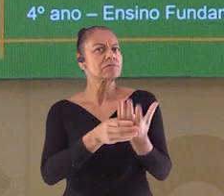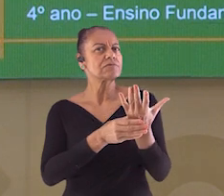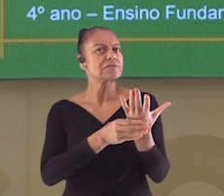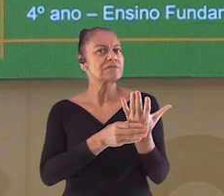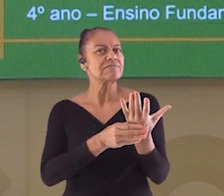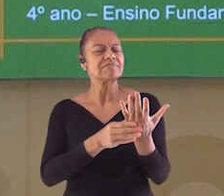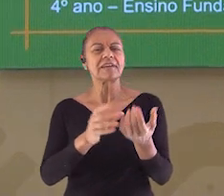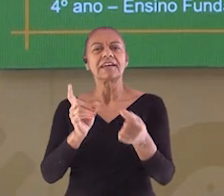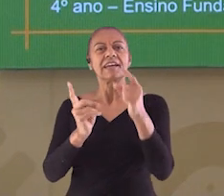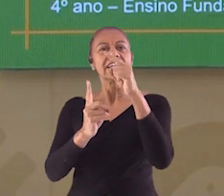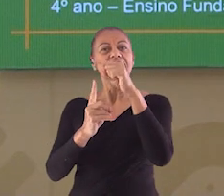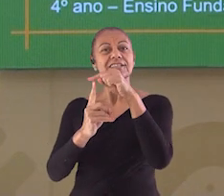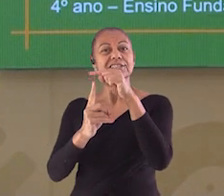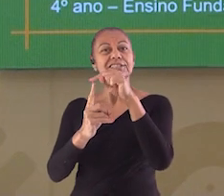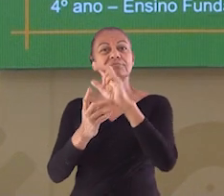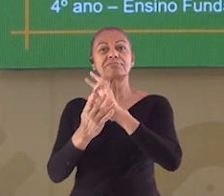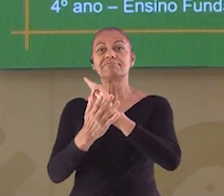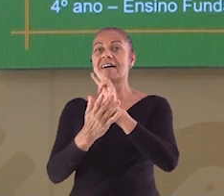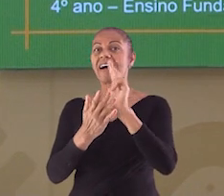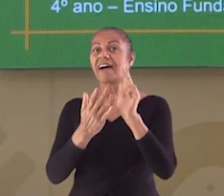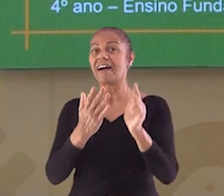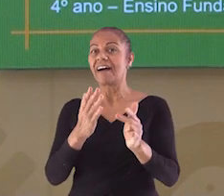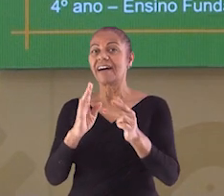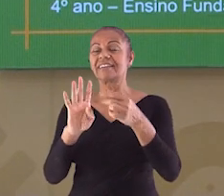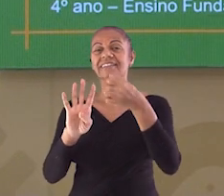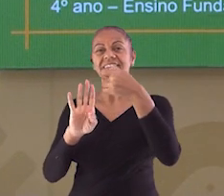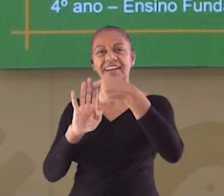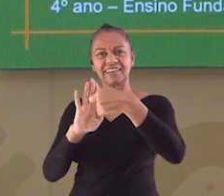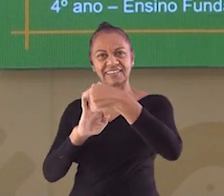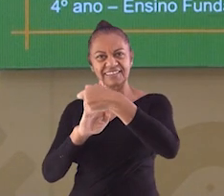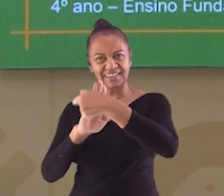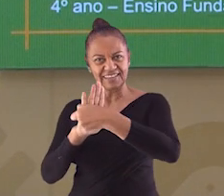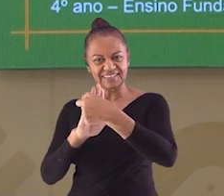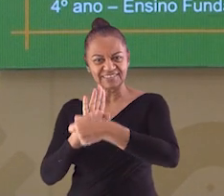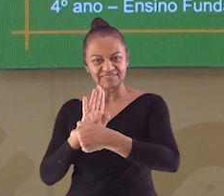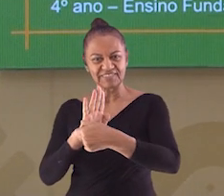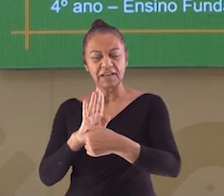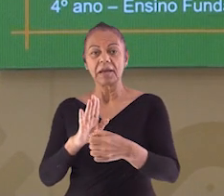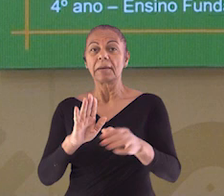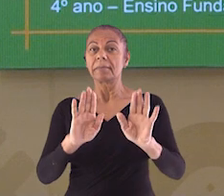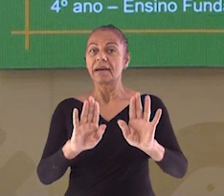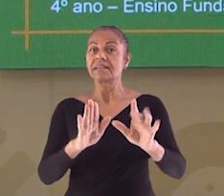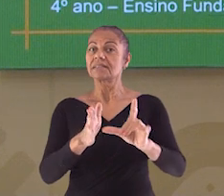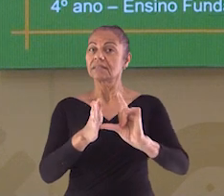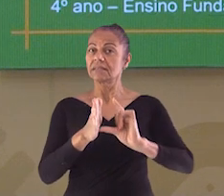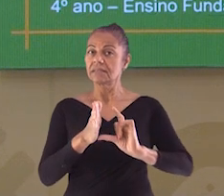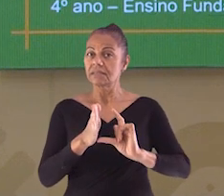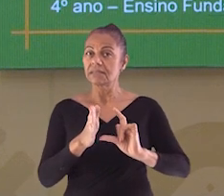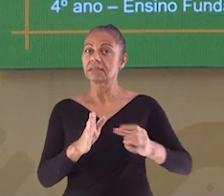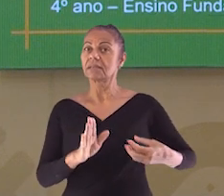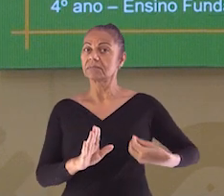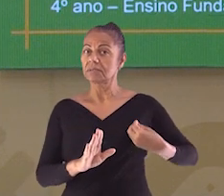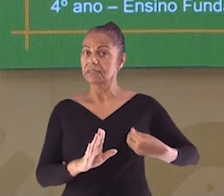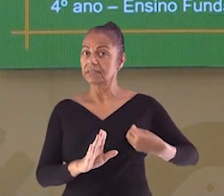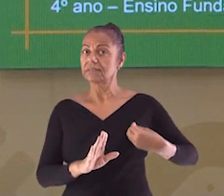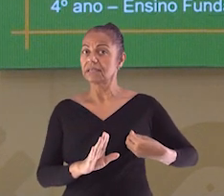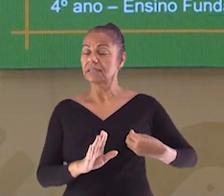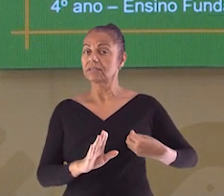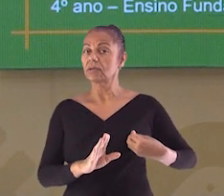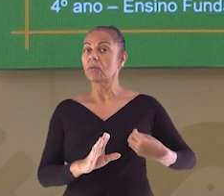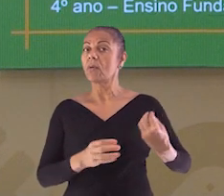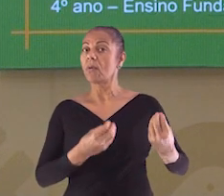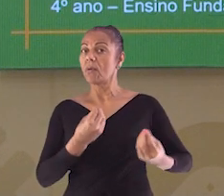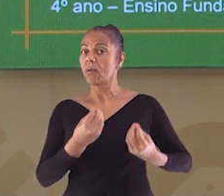de calendário? Só que antes de começar a nossa aula, deixe a sua presença aqui comigo. Pegue o seu celular